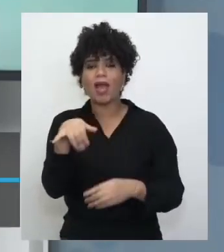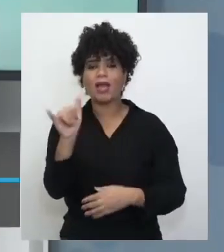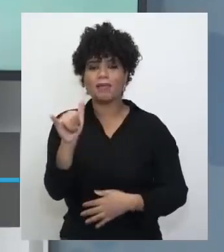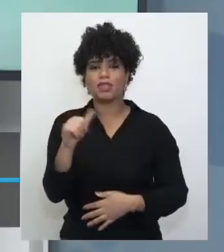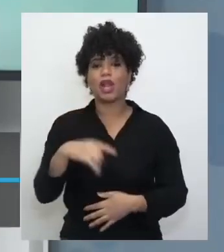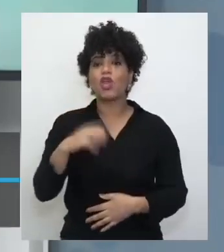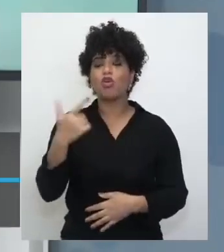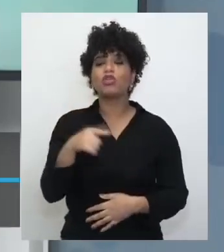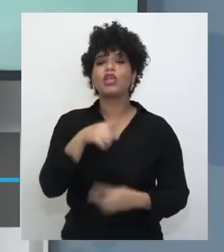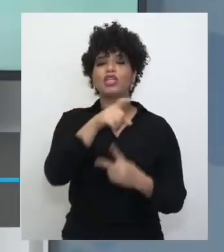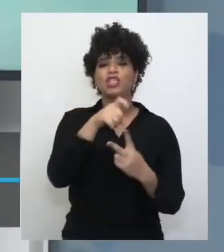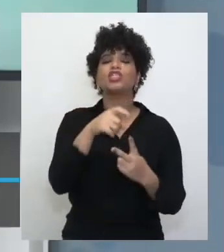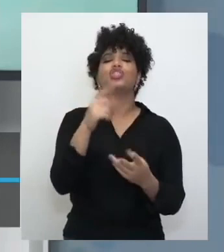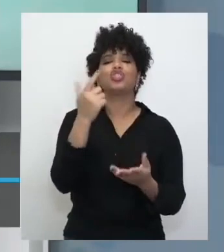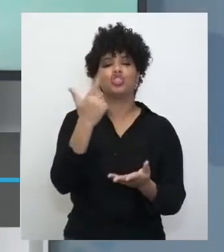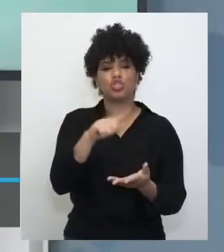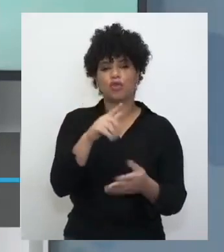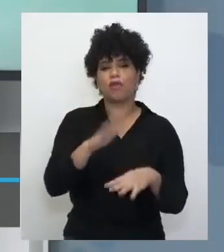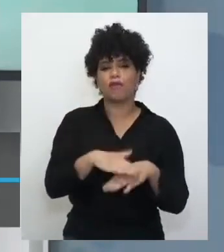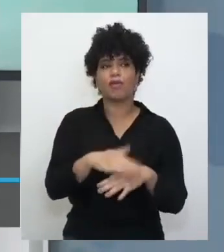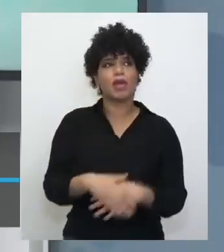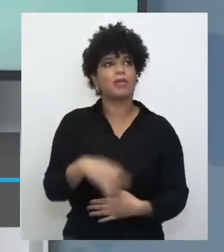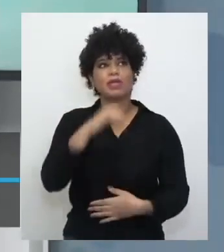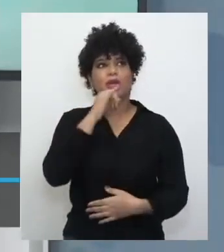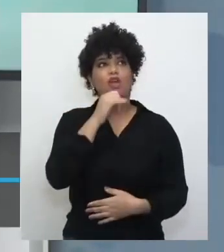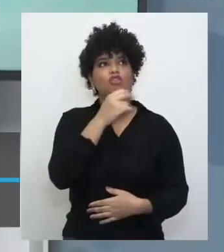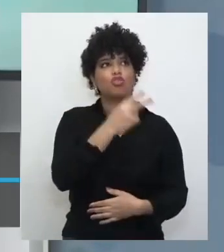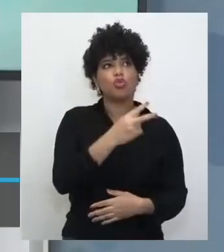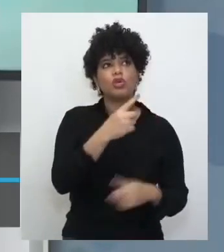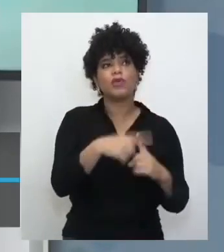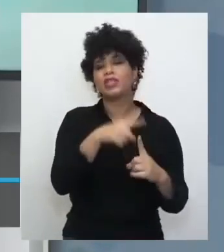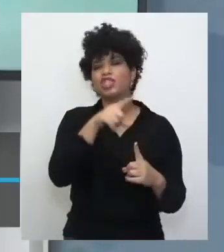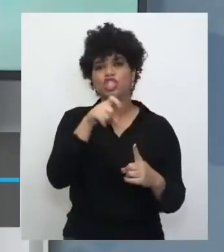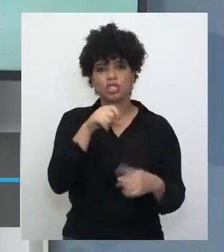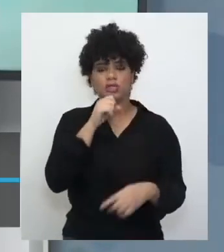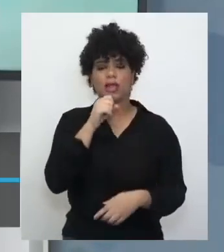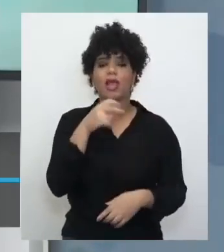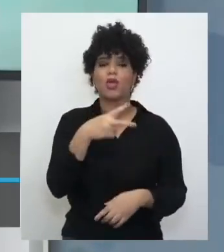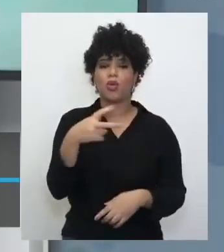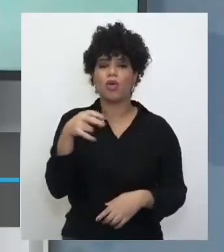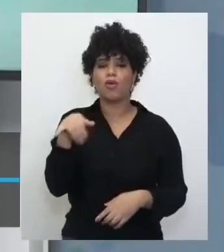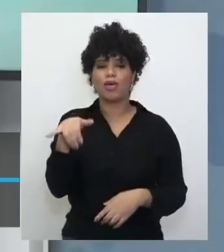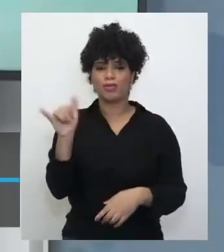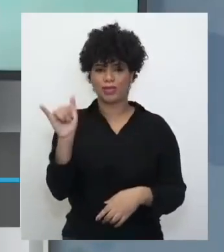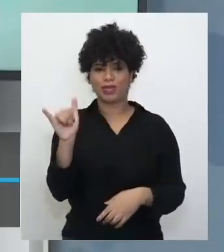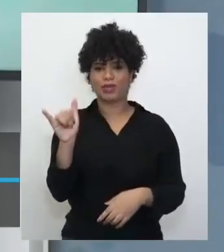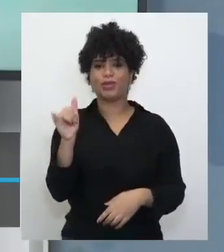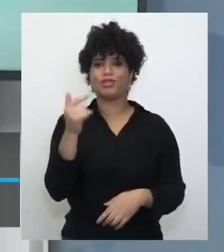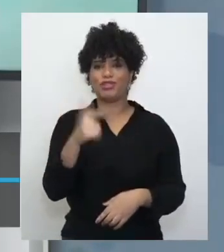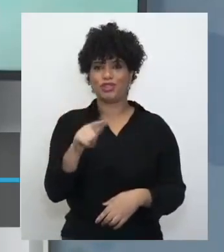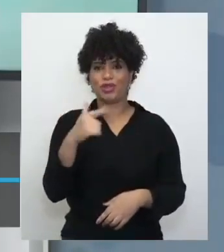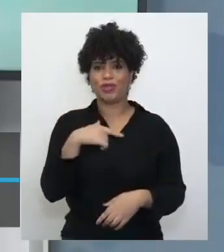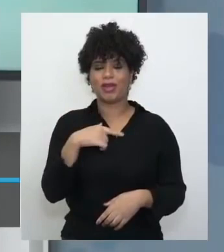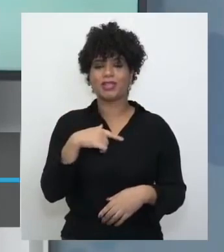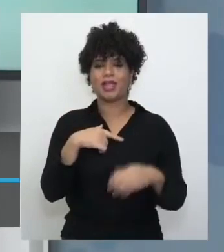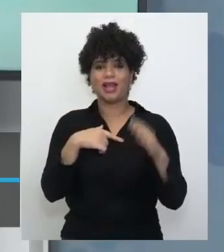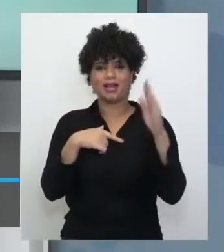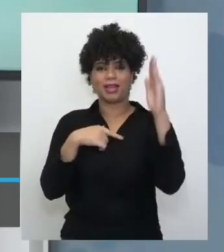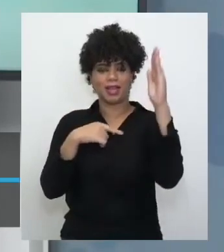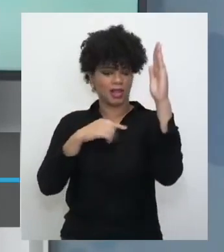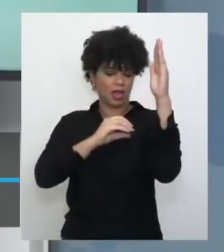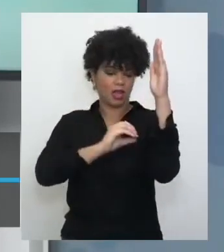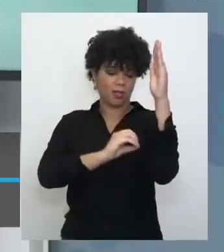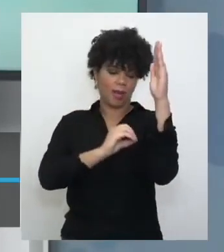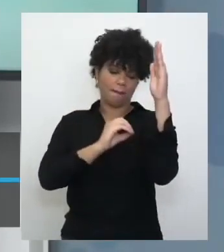fiz a mesma operação, por exemplo, 2 vezes o x, fui lá, fiz a mesma operação, encontrei um novo y e vou marcando esses pontos, eles vão estar